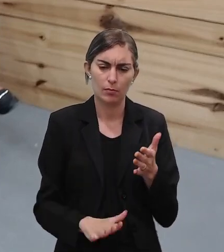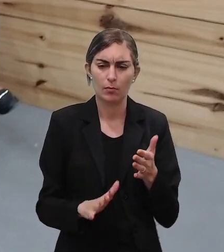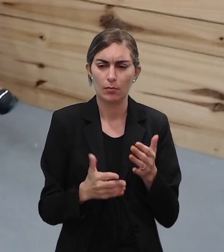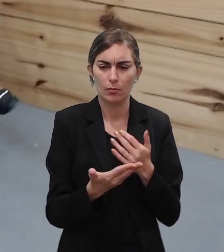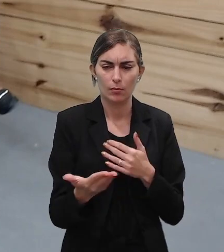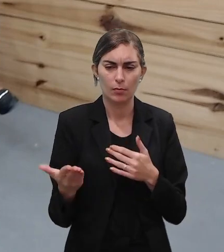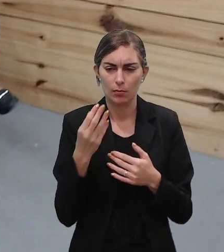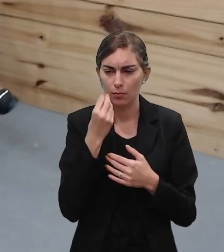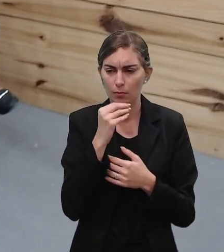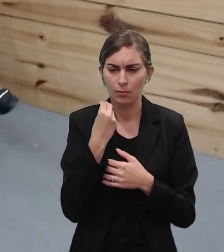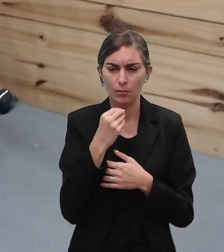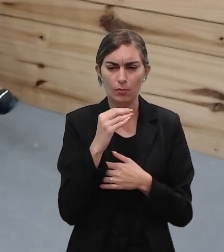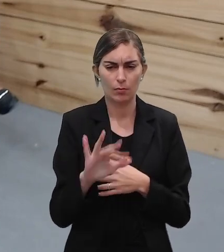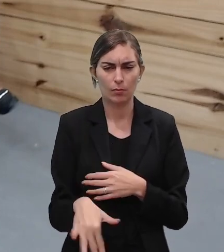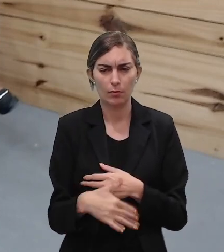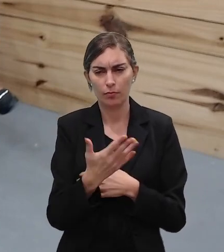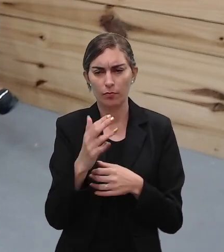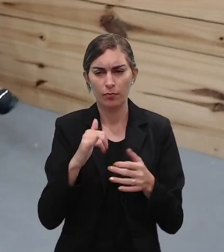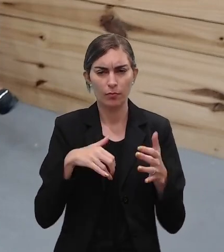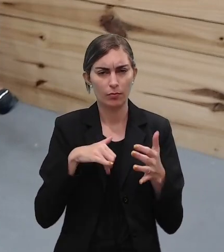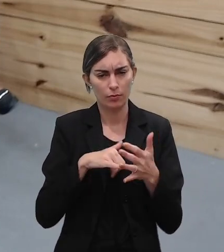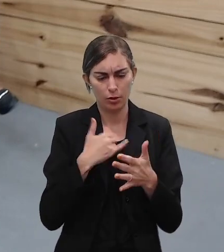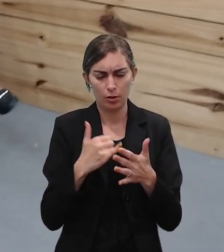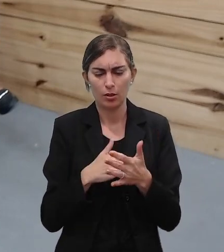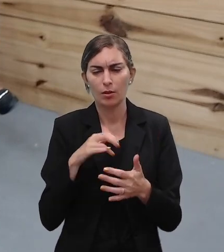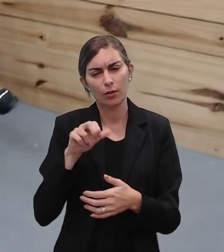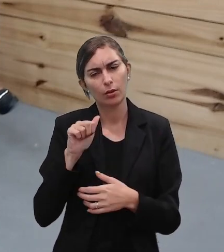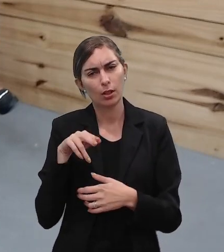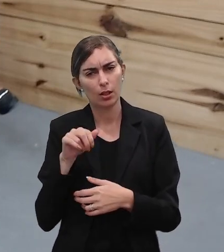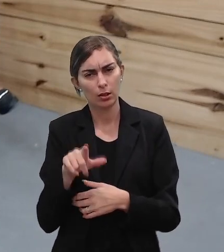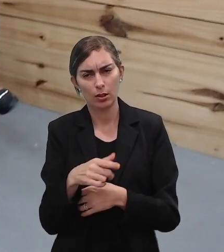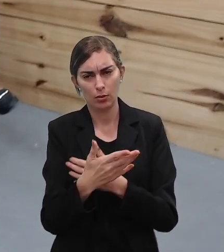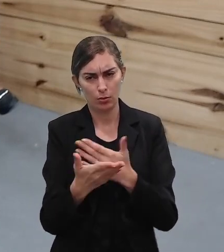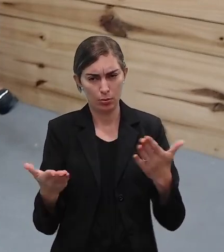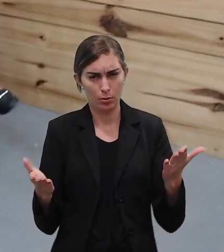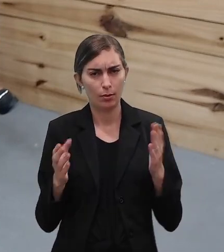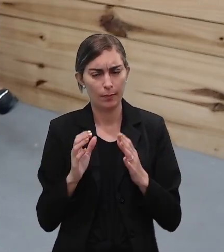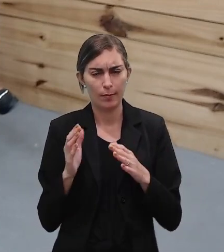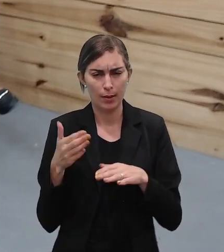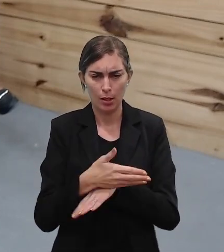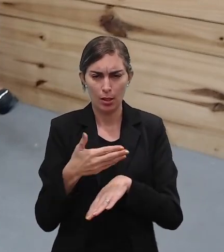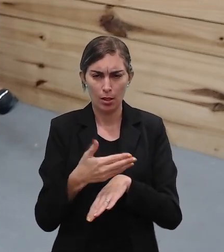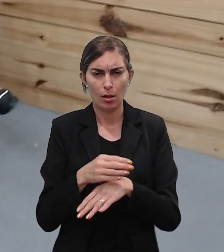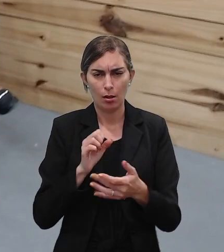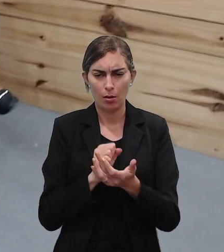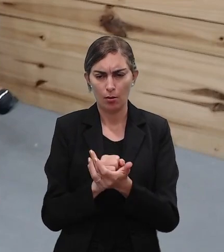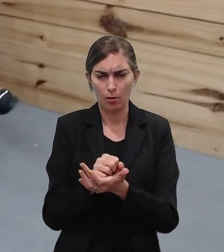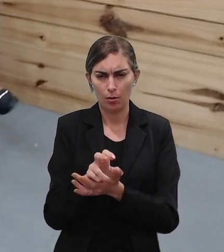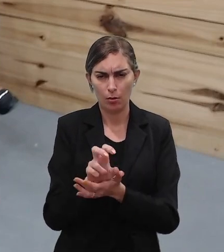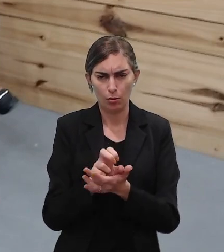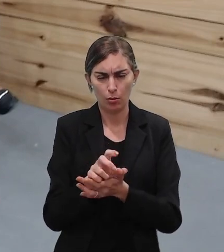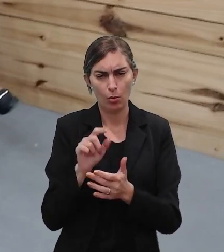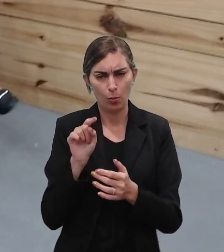E aproveitem para se inscrever no canal, tá? Então, vocês podem acessar o